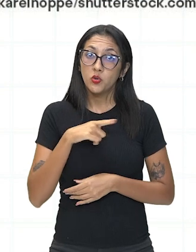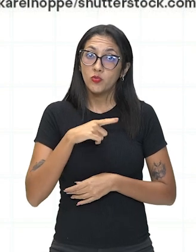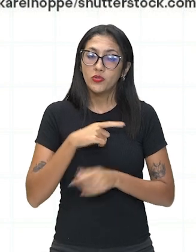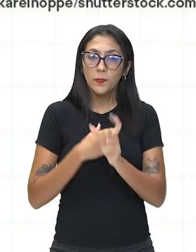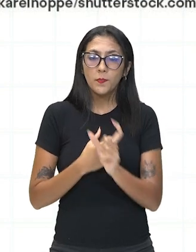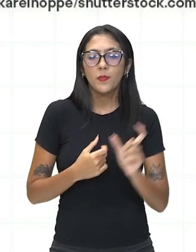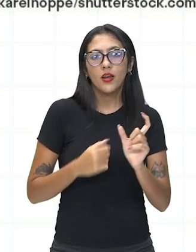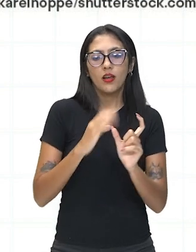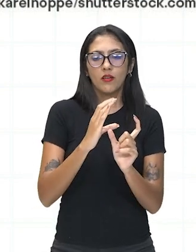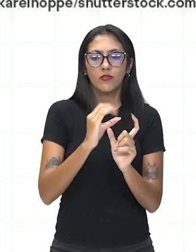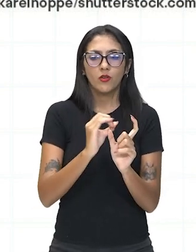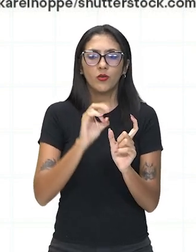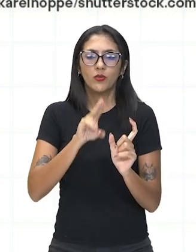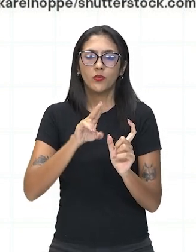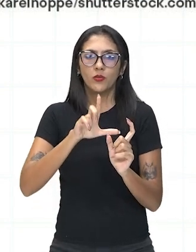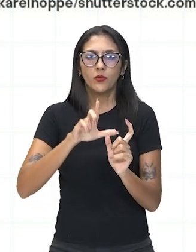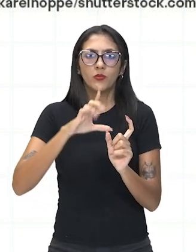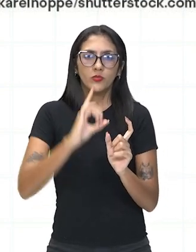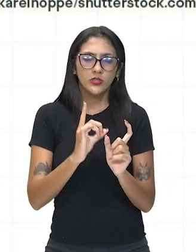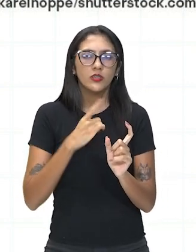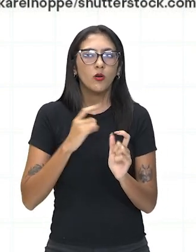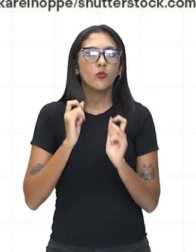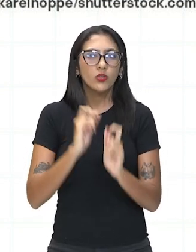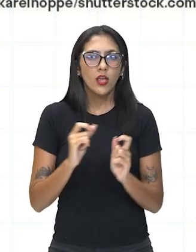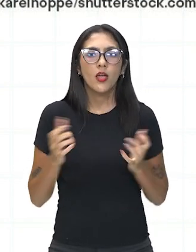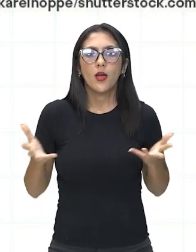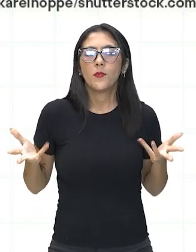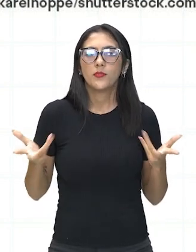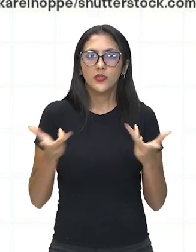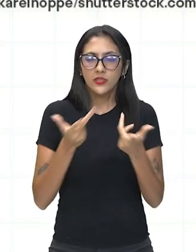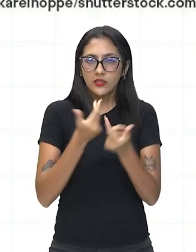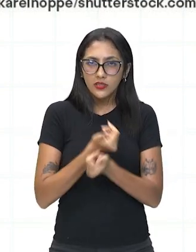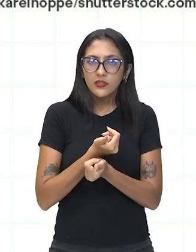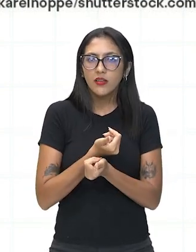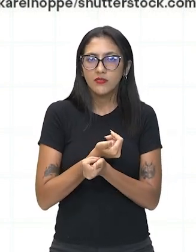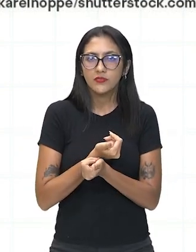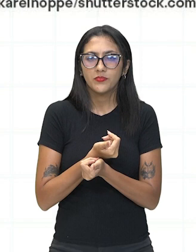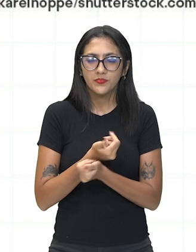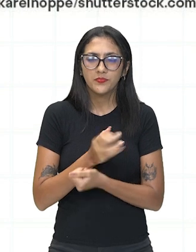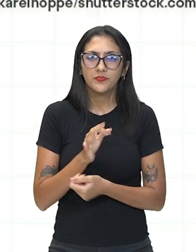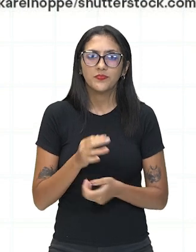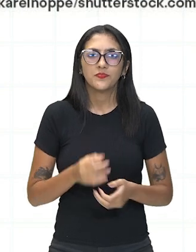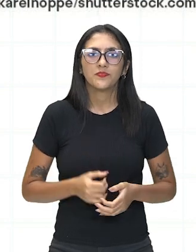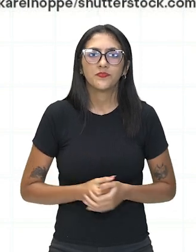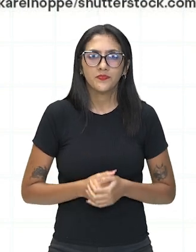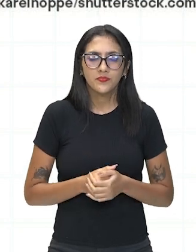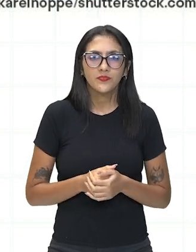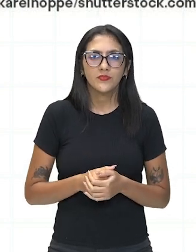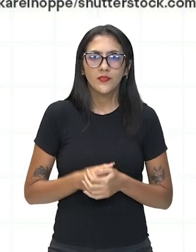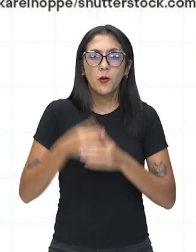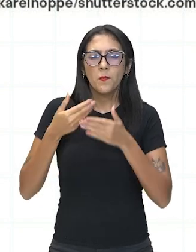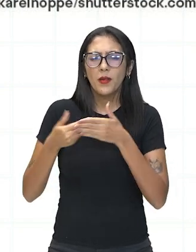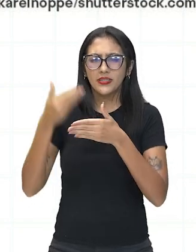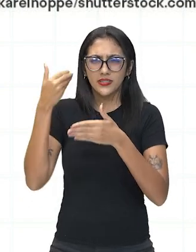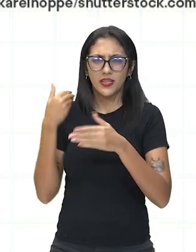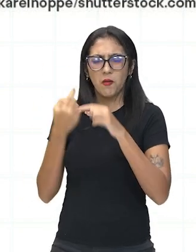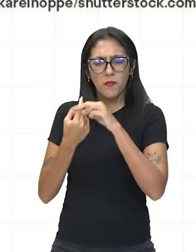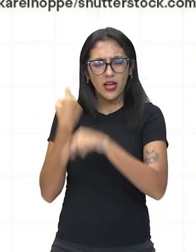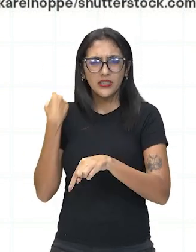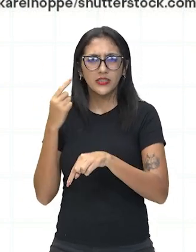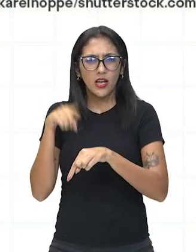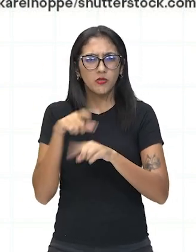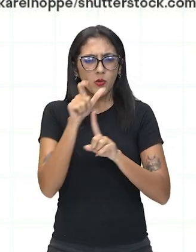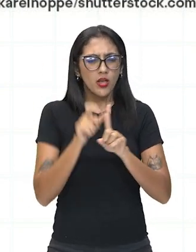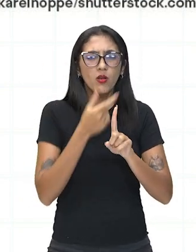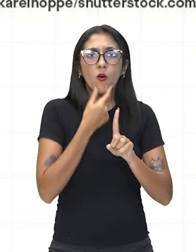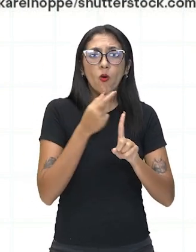could dando a ideia de capacidade ou habilidade. Ele tinha, ele conseguia, ele sabia